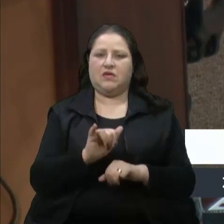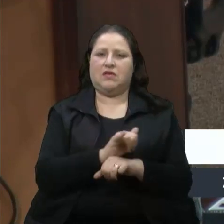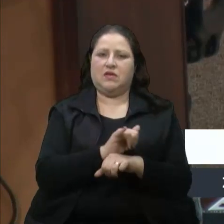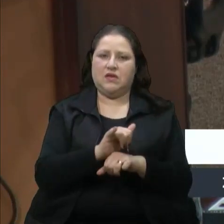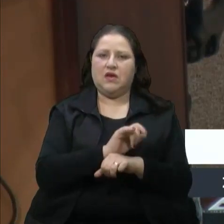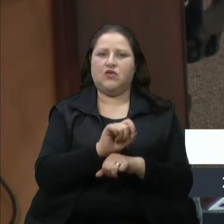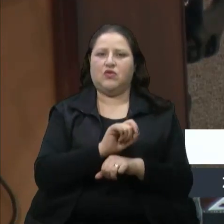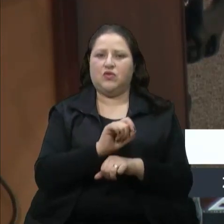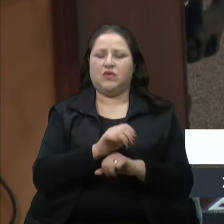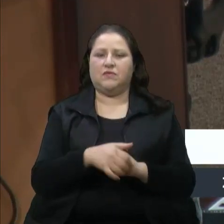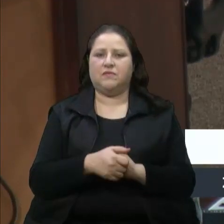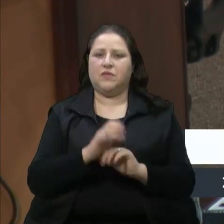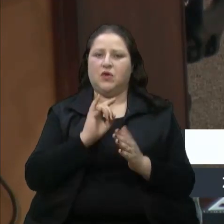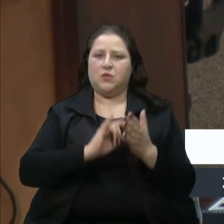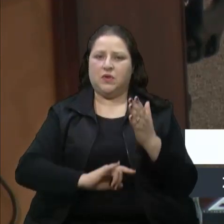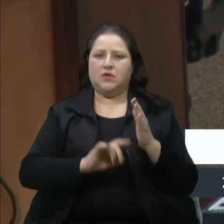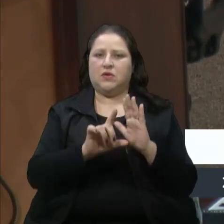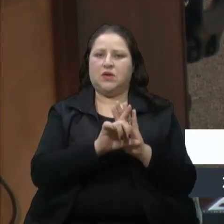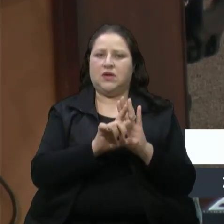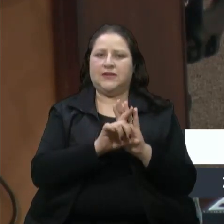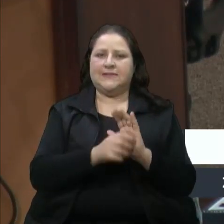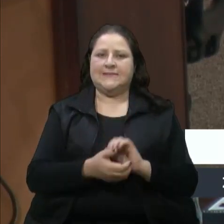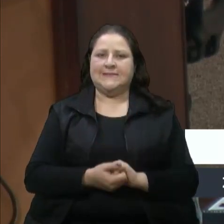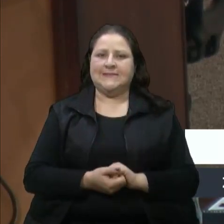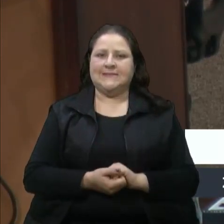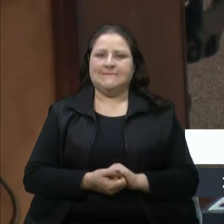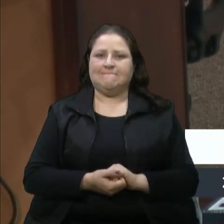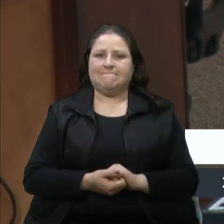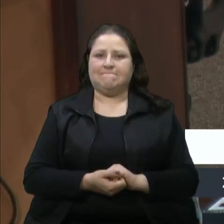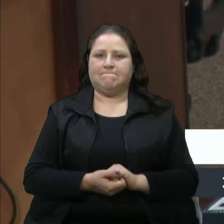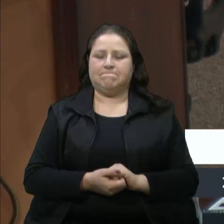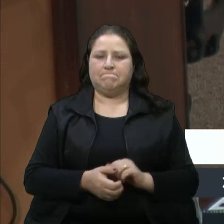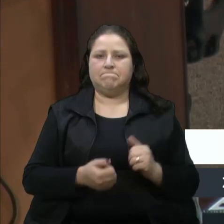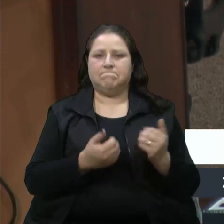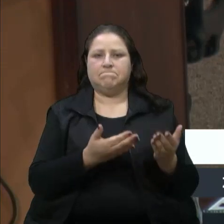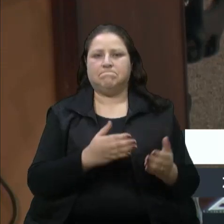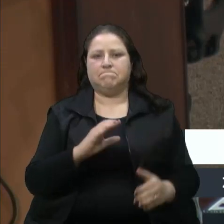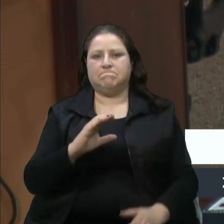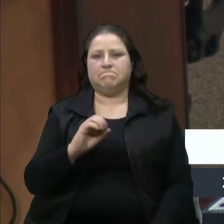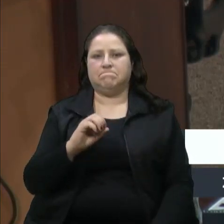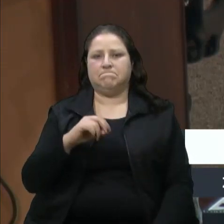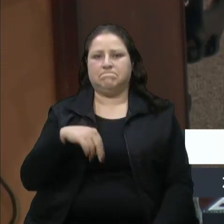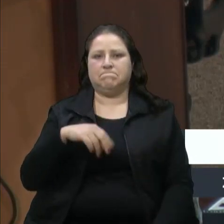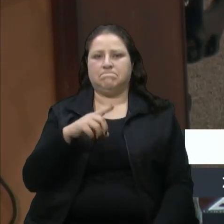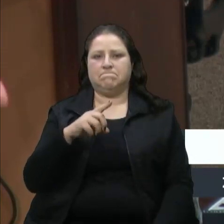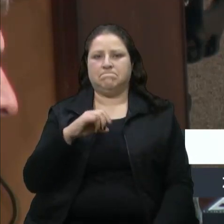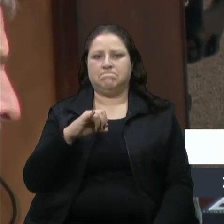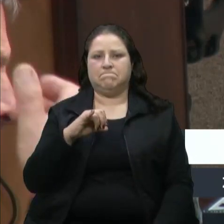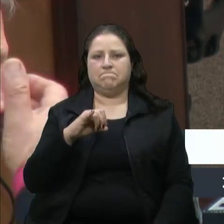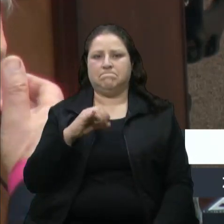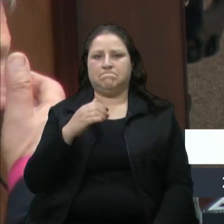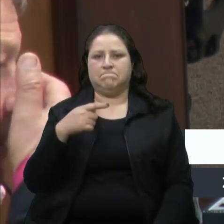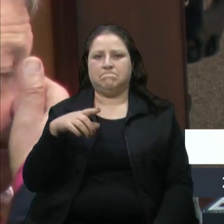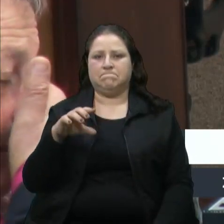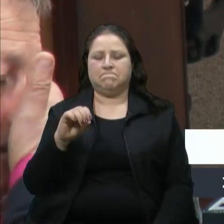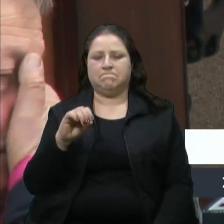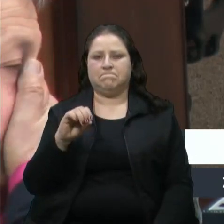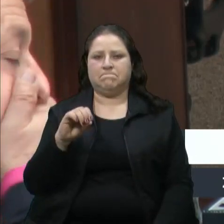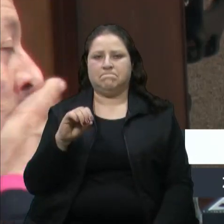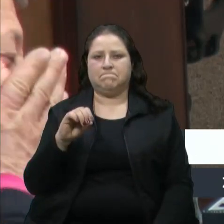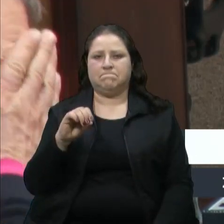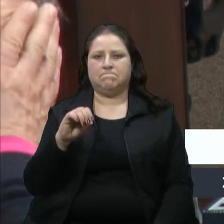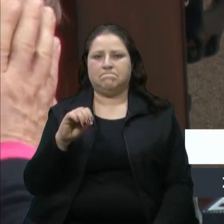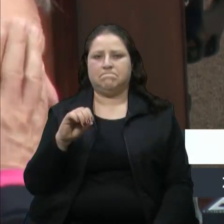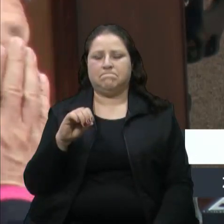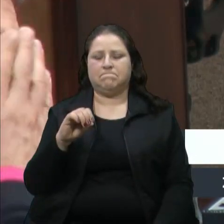para realmente dar uma condição de que não haja esse tipo de situação